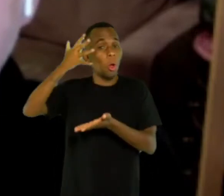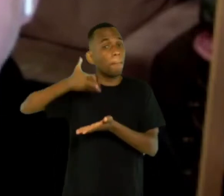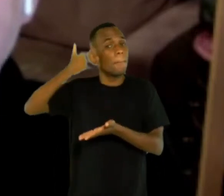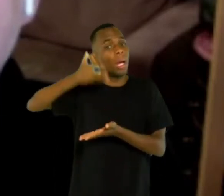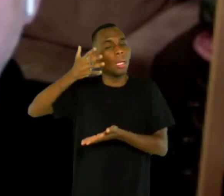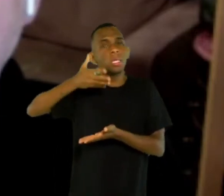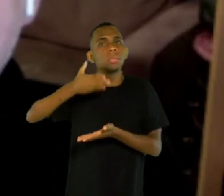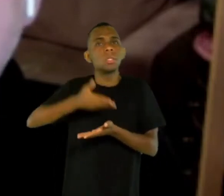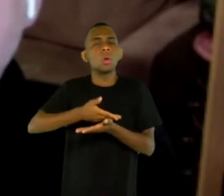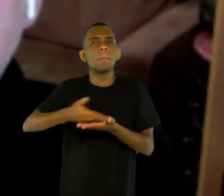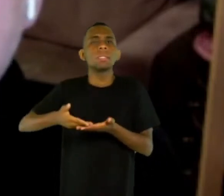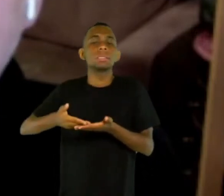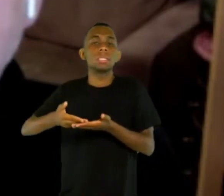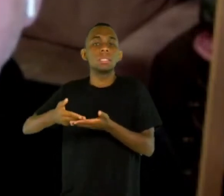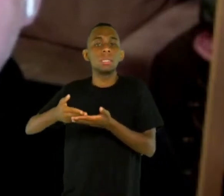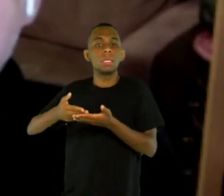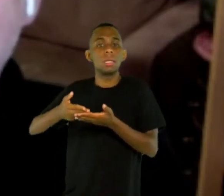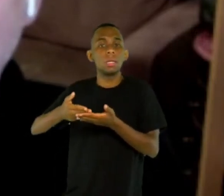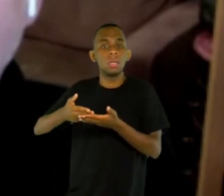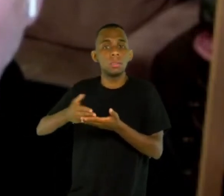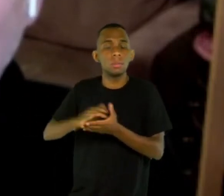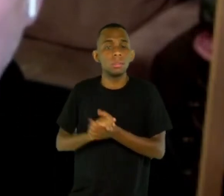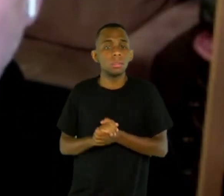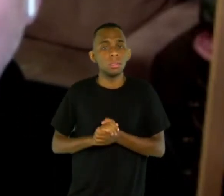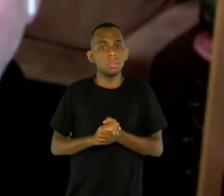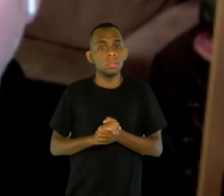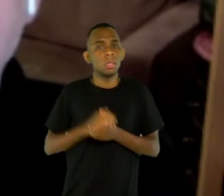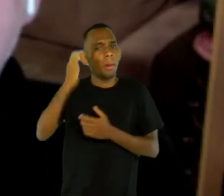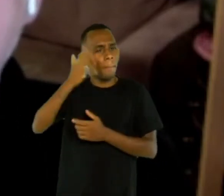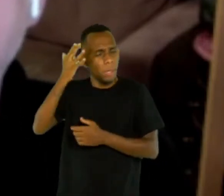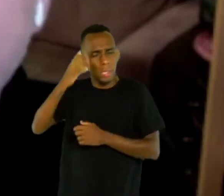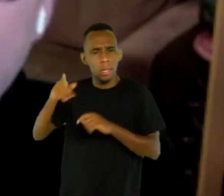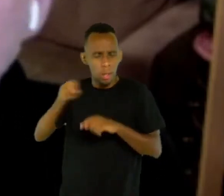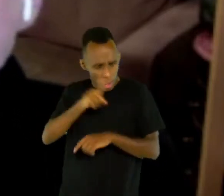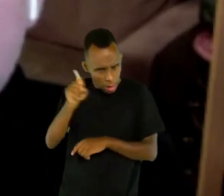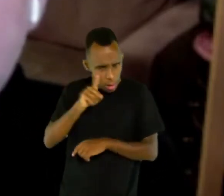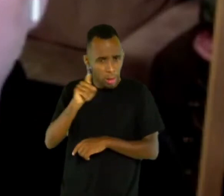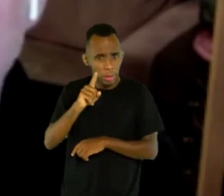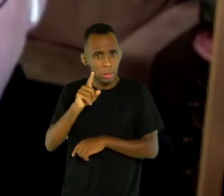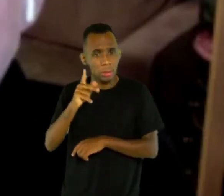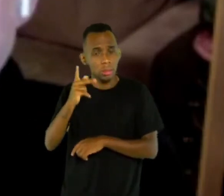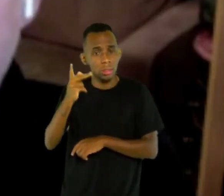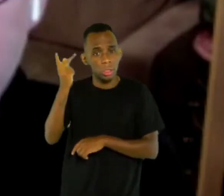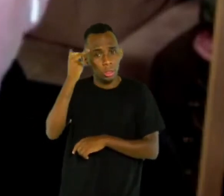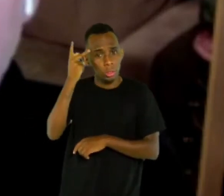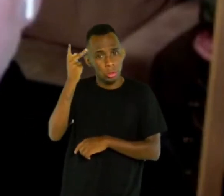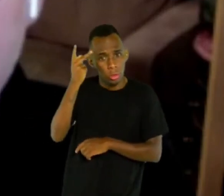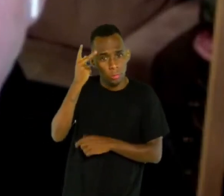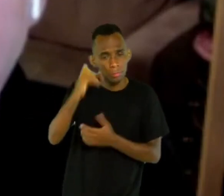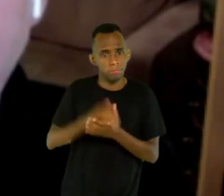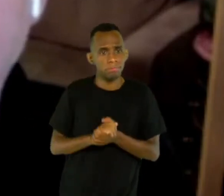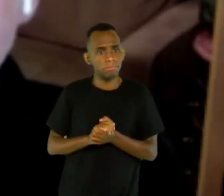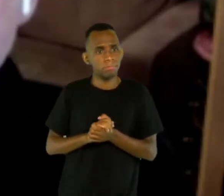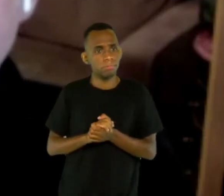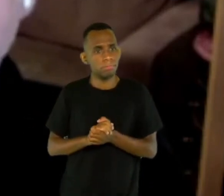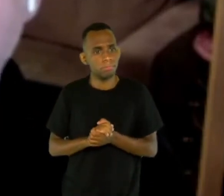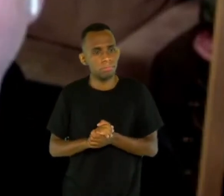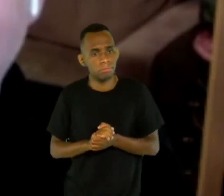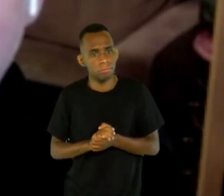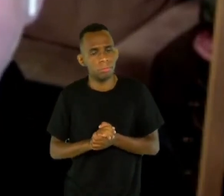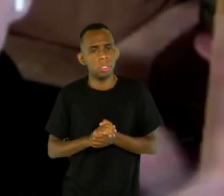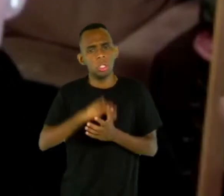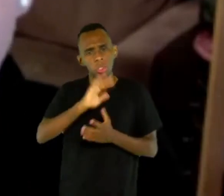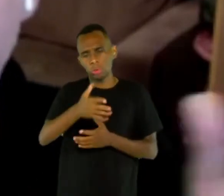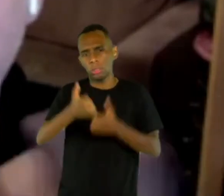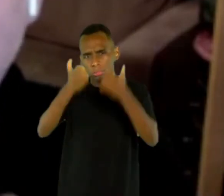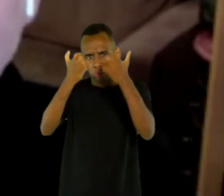namorar a Miriam e fui fazer uma palestra no Mackenzie, em São Paulo, e a Miriam chegou mais tarde, que eu já estava falando,